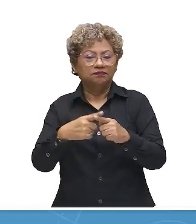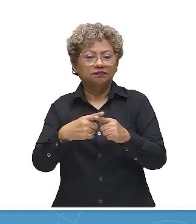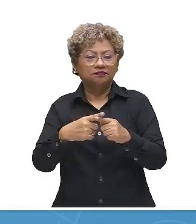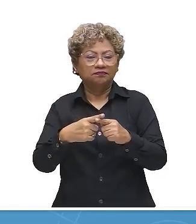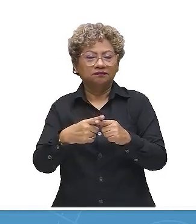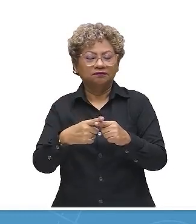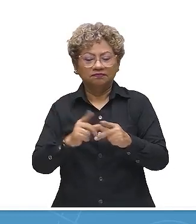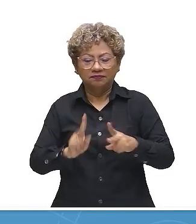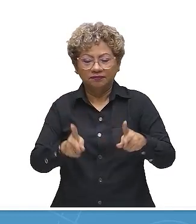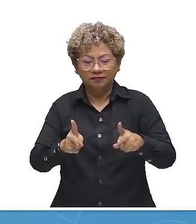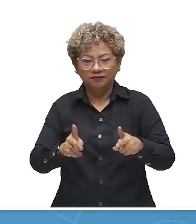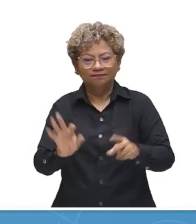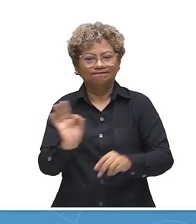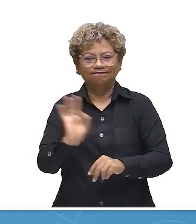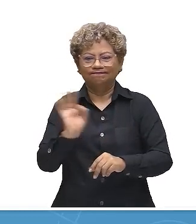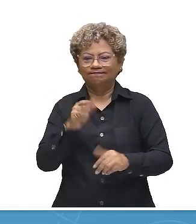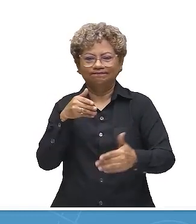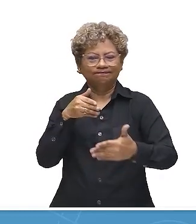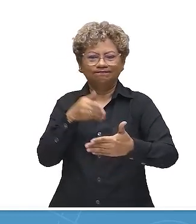os divisores.